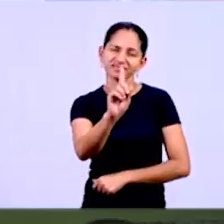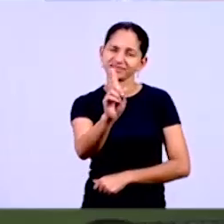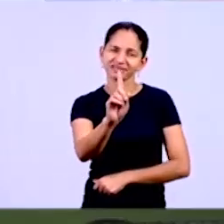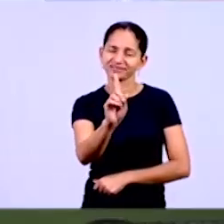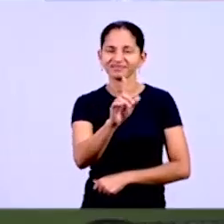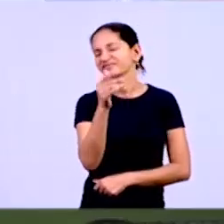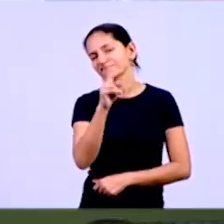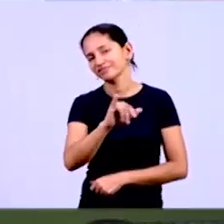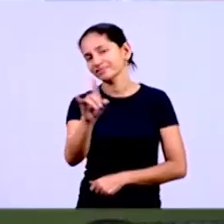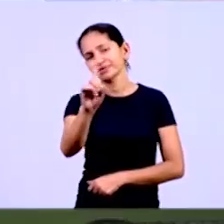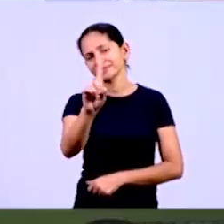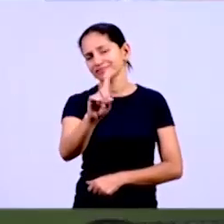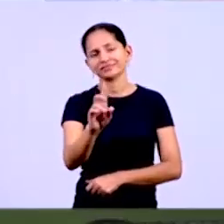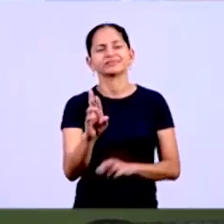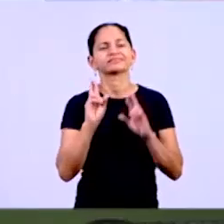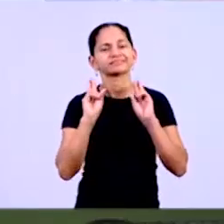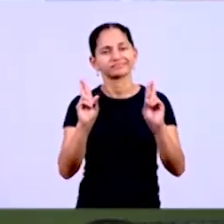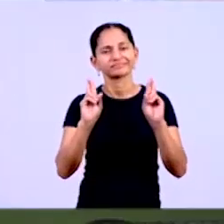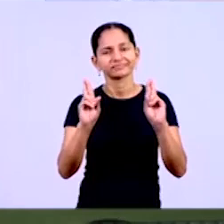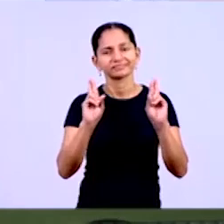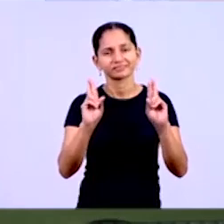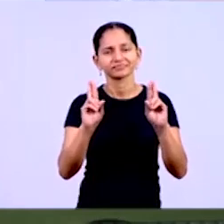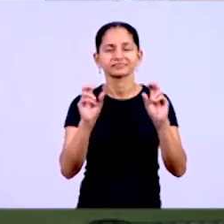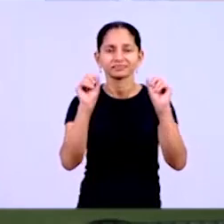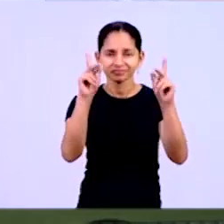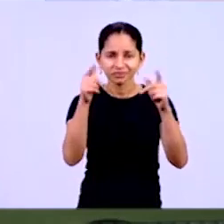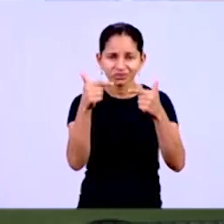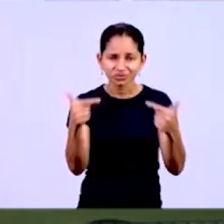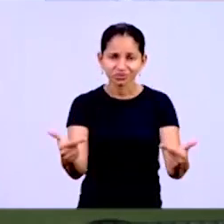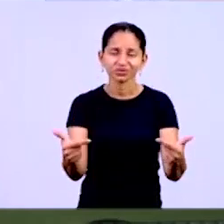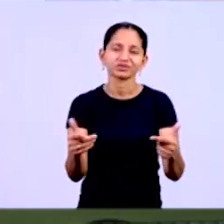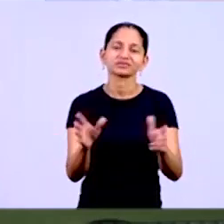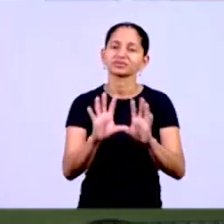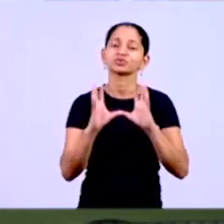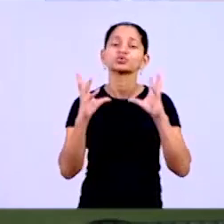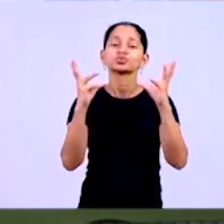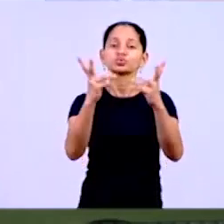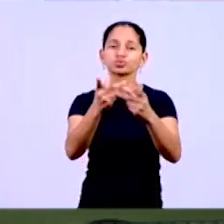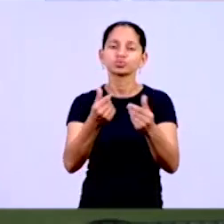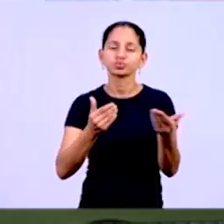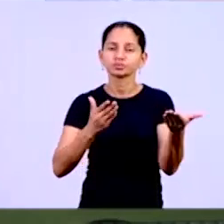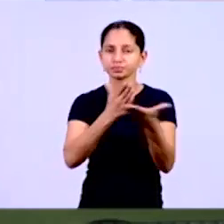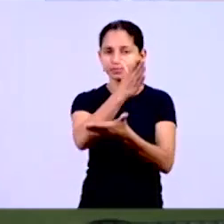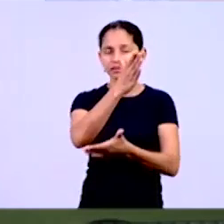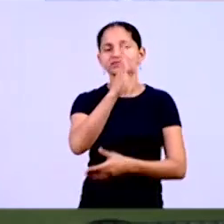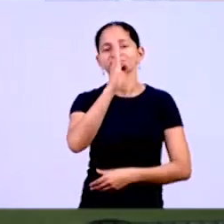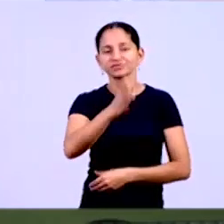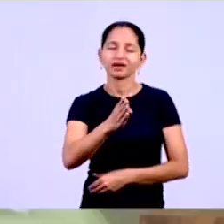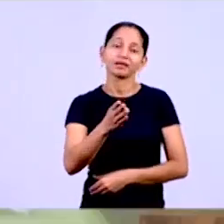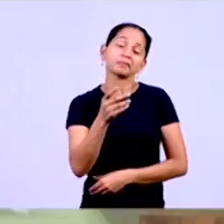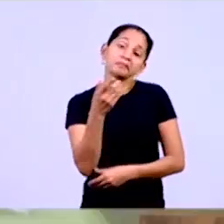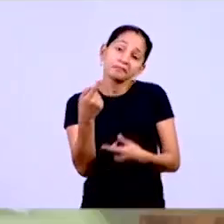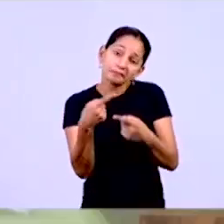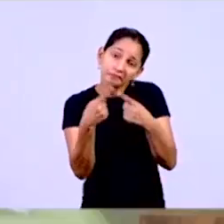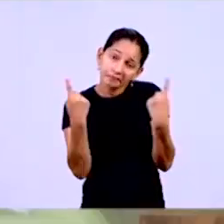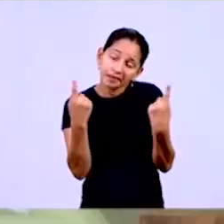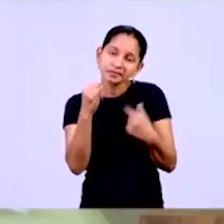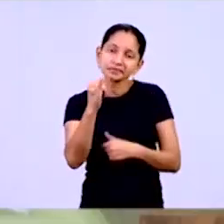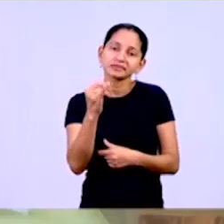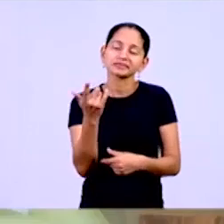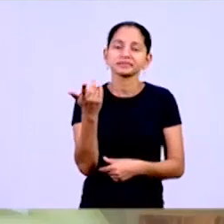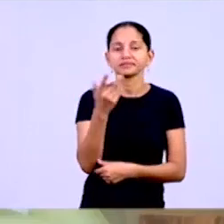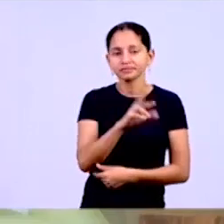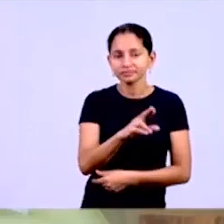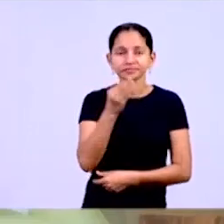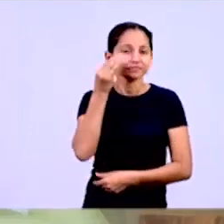exame final. Gente, pelo amor de Deus, né? Vamos esperar. O nosso desejo é que todo mundo passe logo de primeira, mas semana que vem teremos